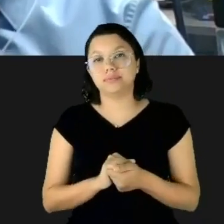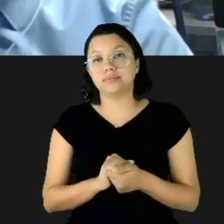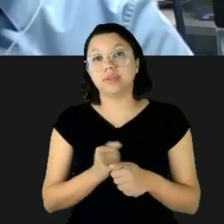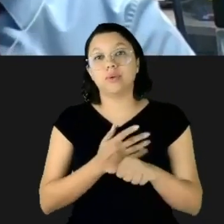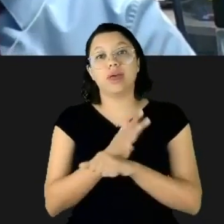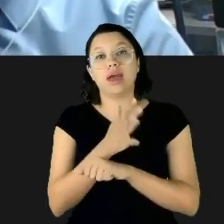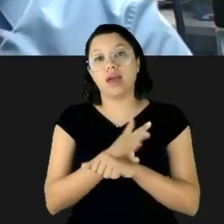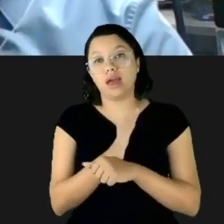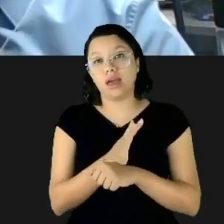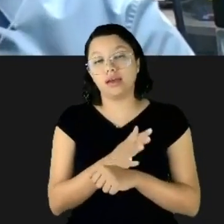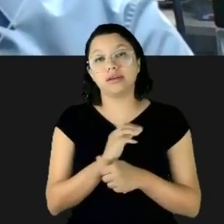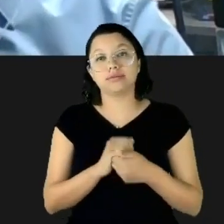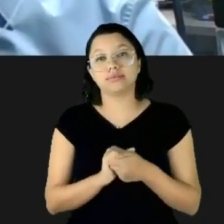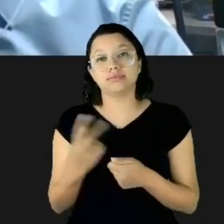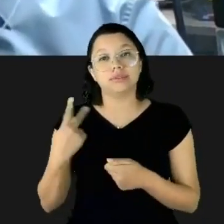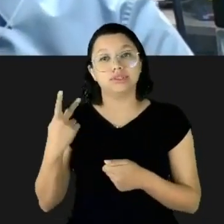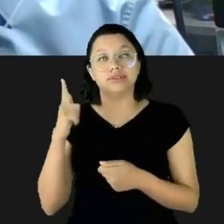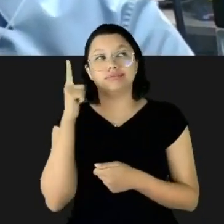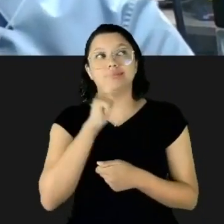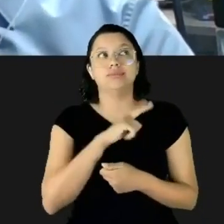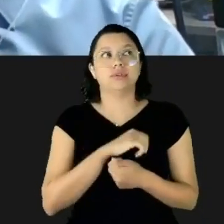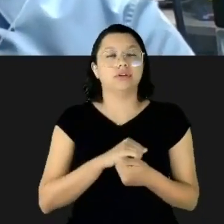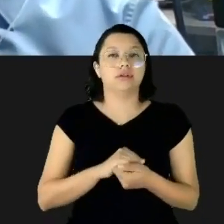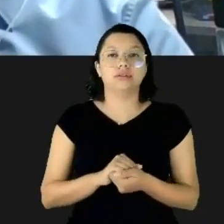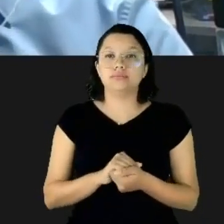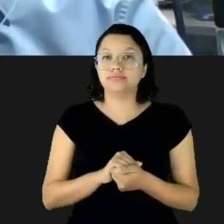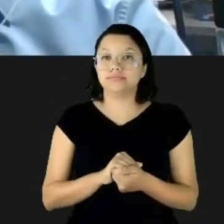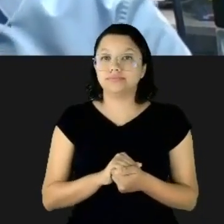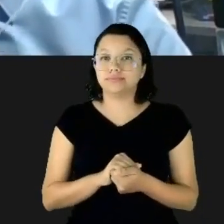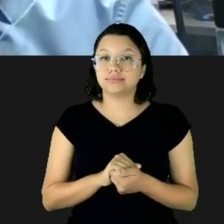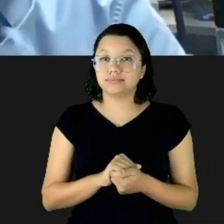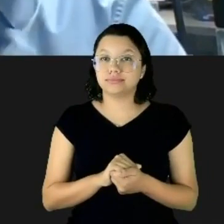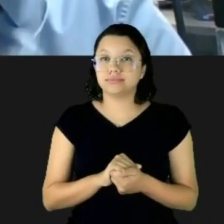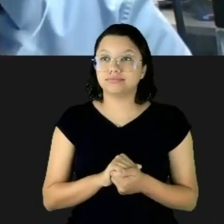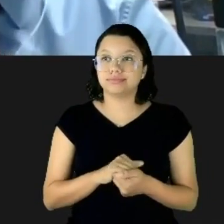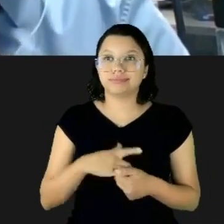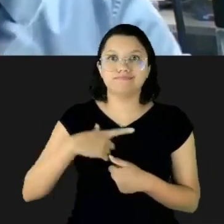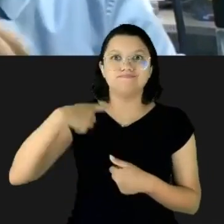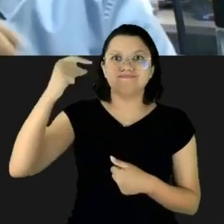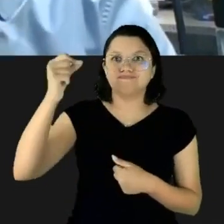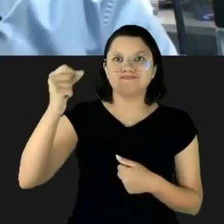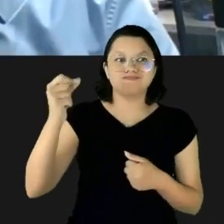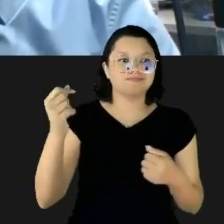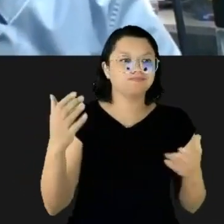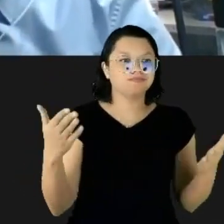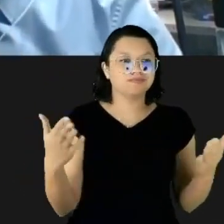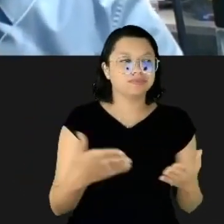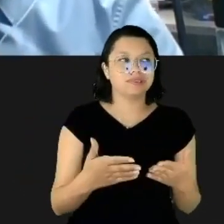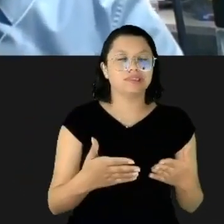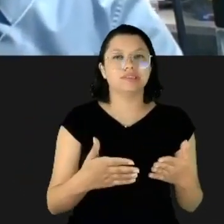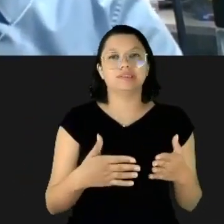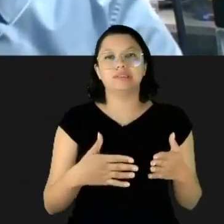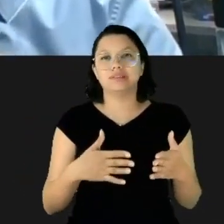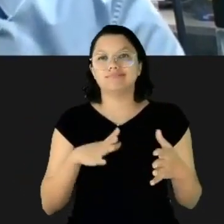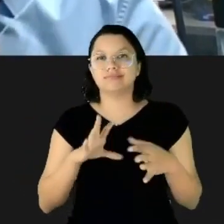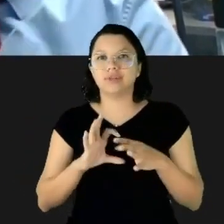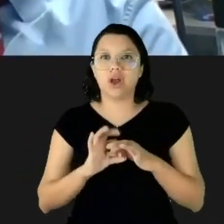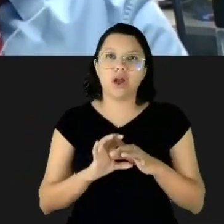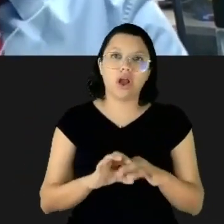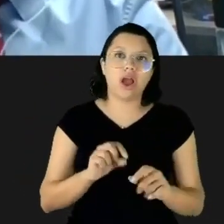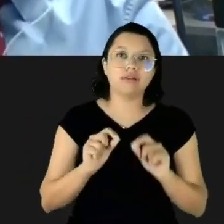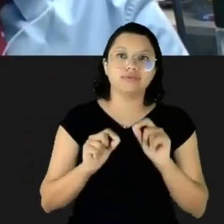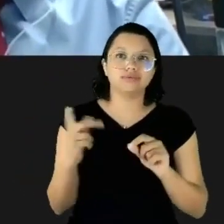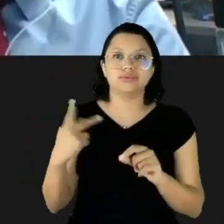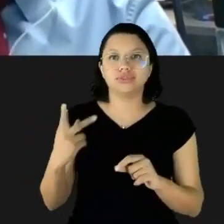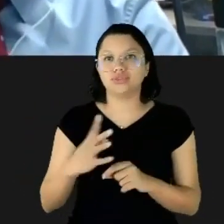treinamento e a gente não consegue sair daquela onda ali do que